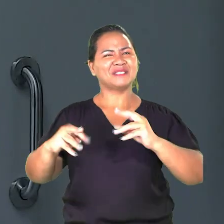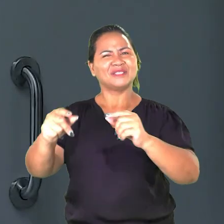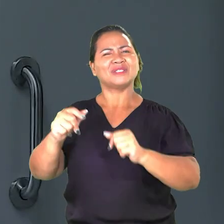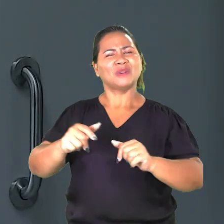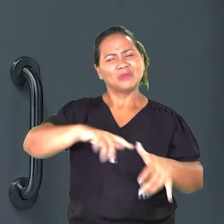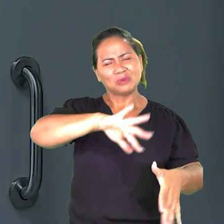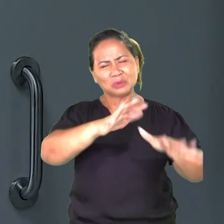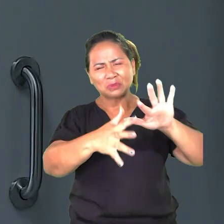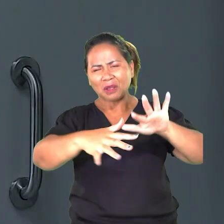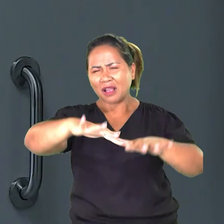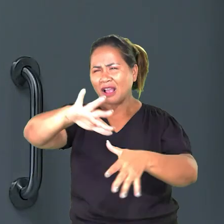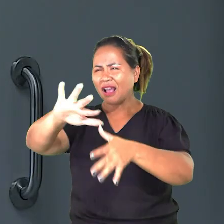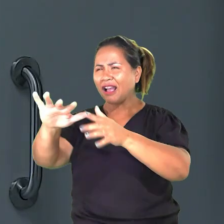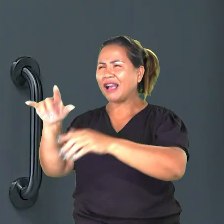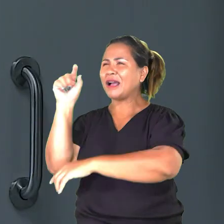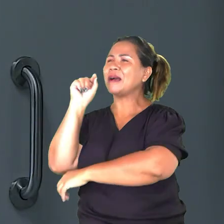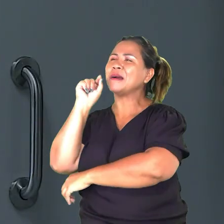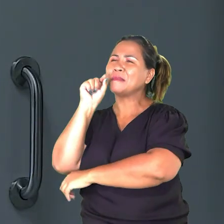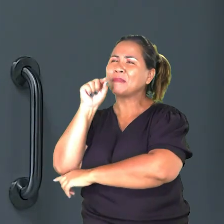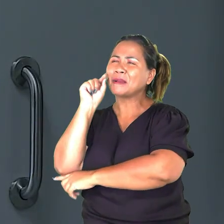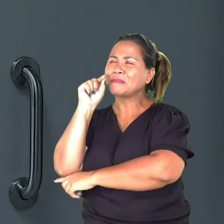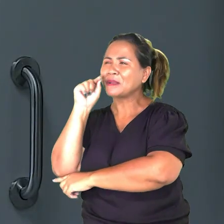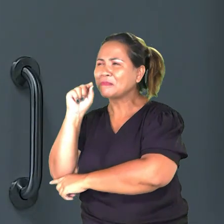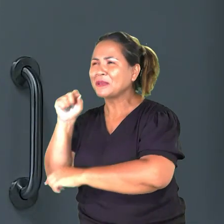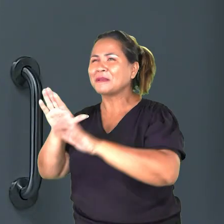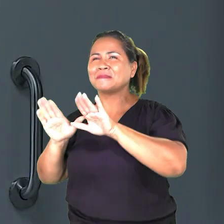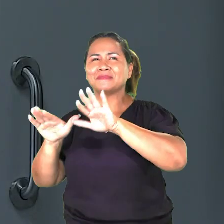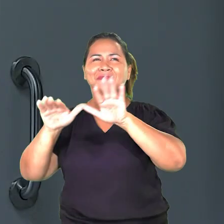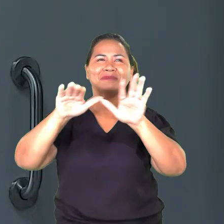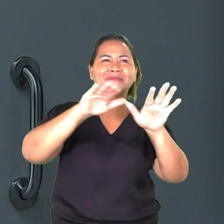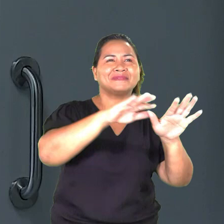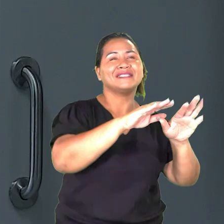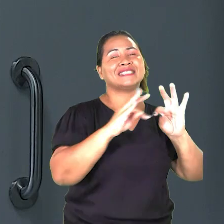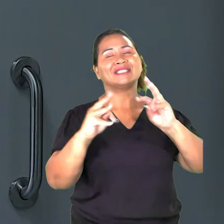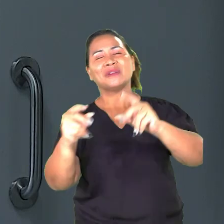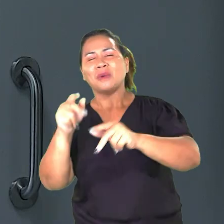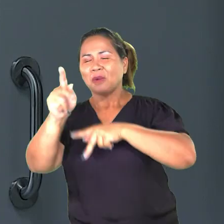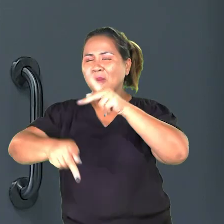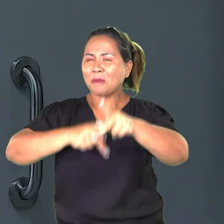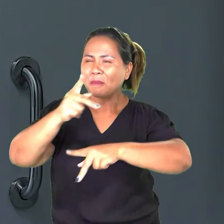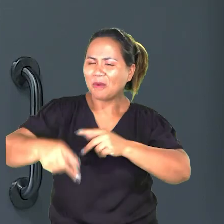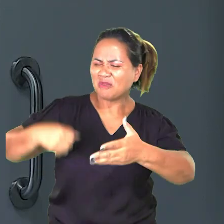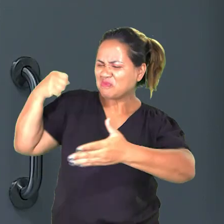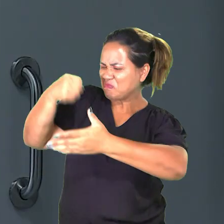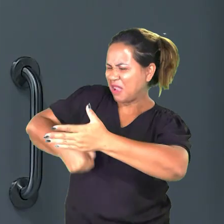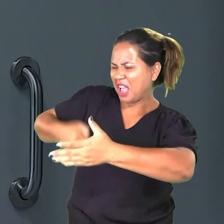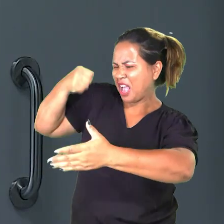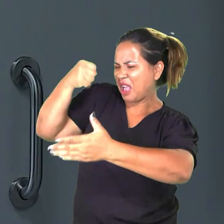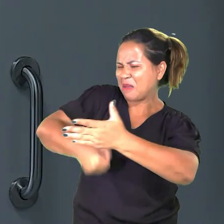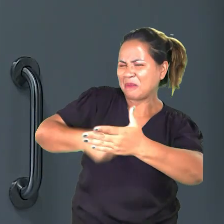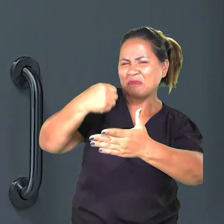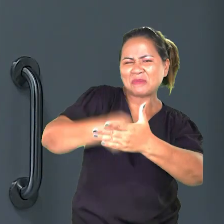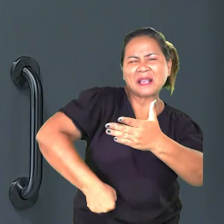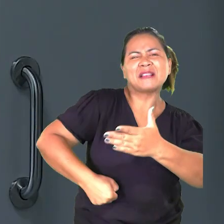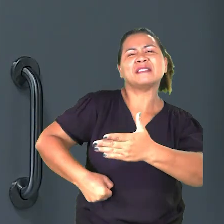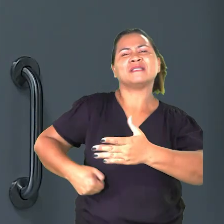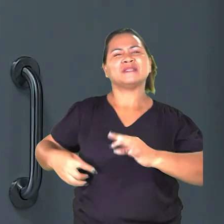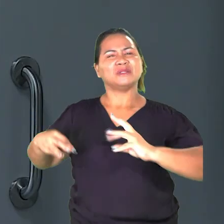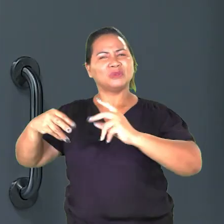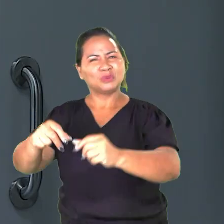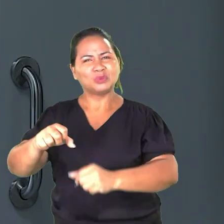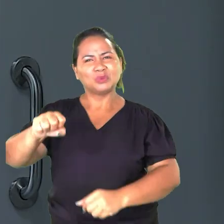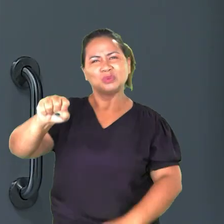vossos dobres aqueles que não chegaram nos nordestes, holandeses dos litorais de corsários,